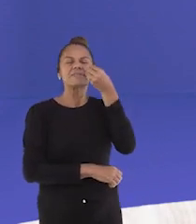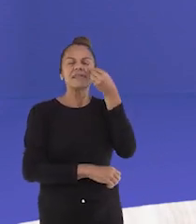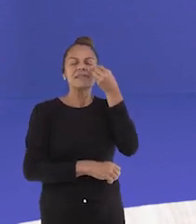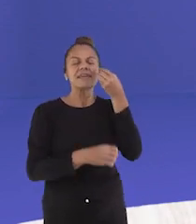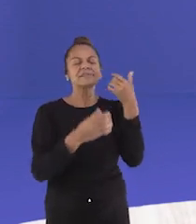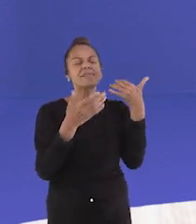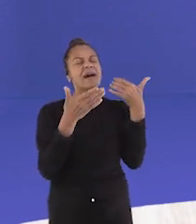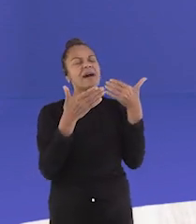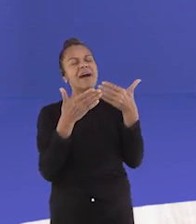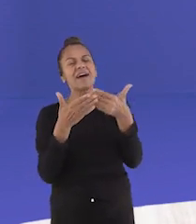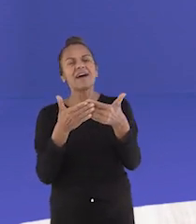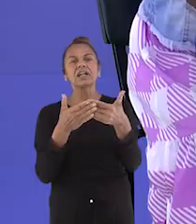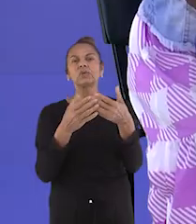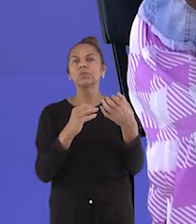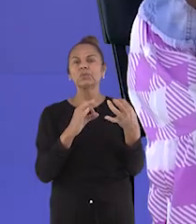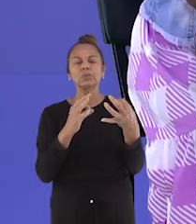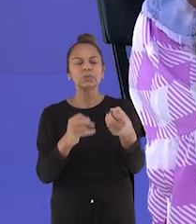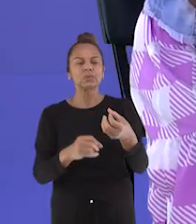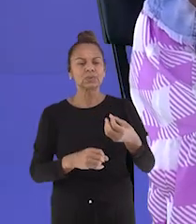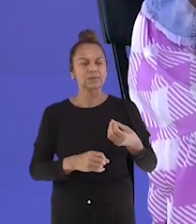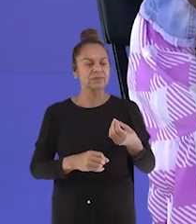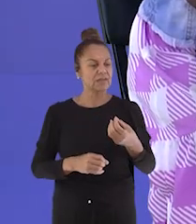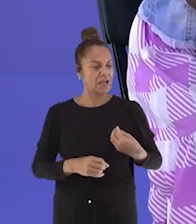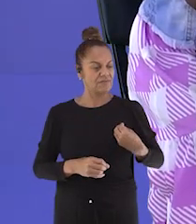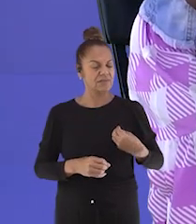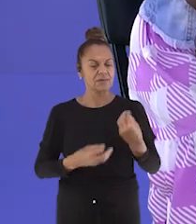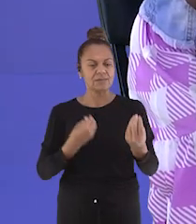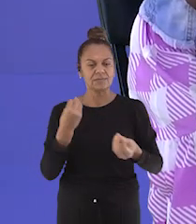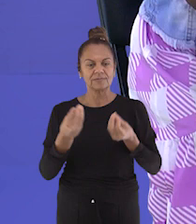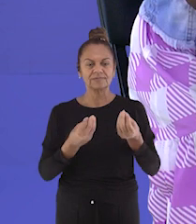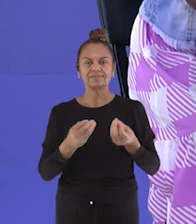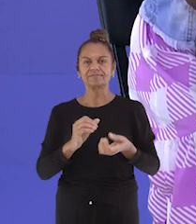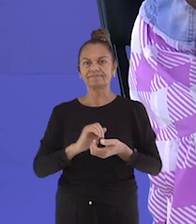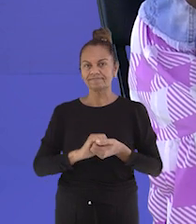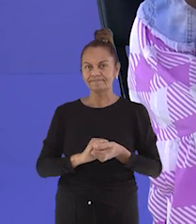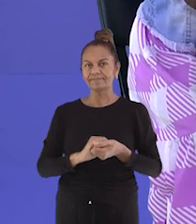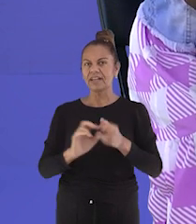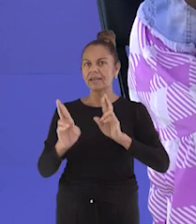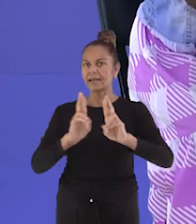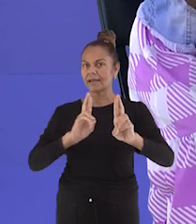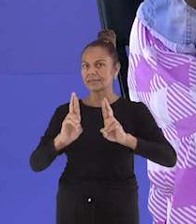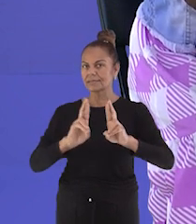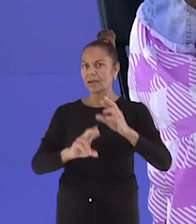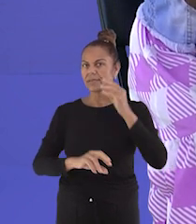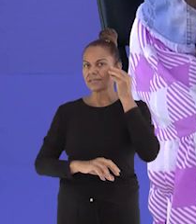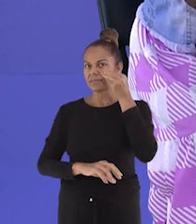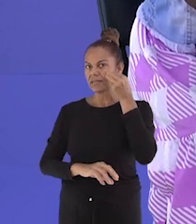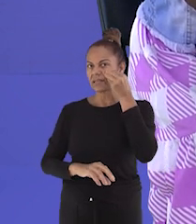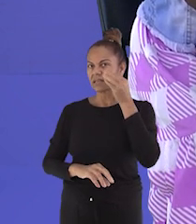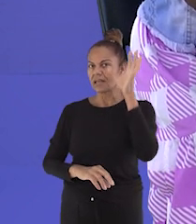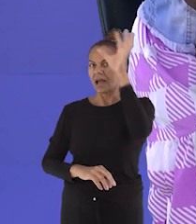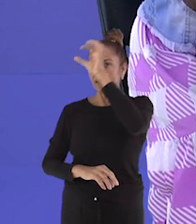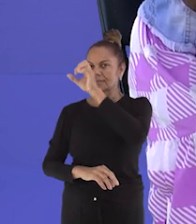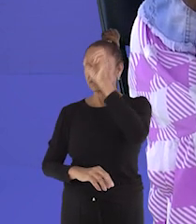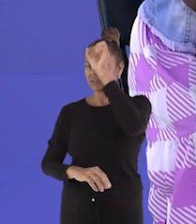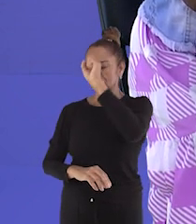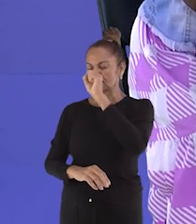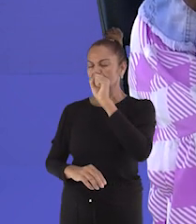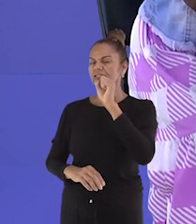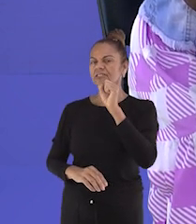que você viveu? Em relação à vivência, eu aprendi muito. Eu